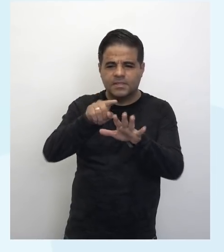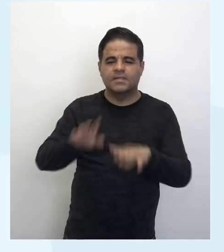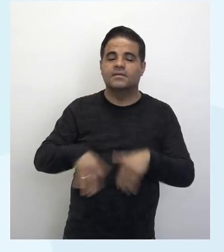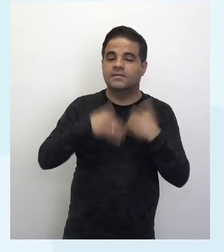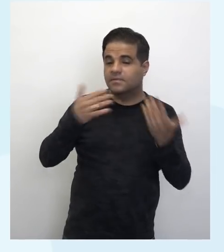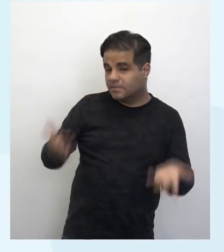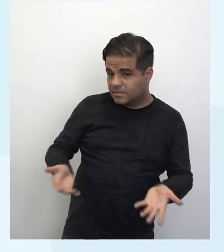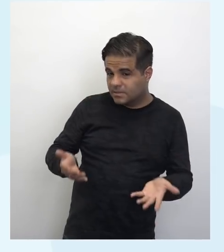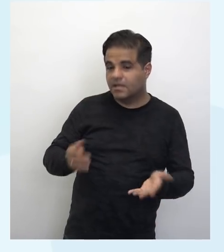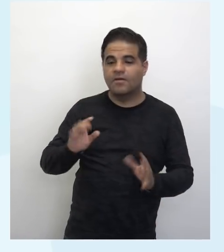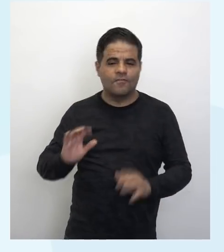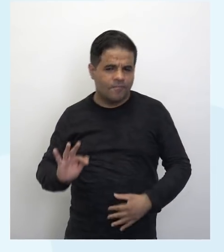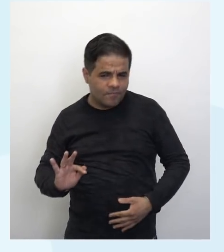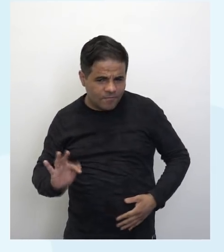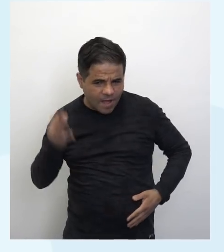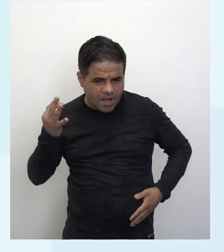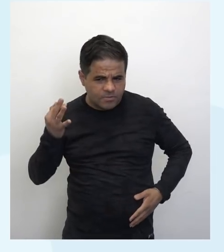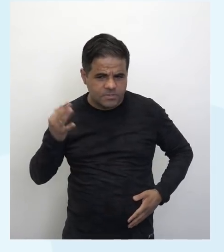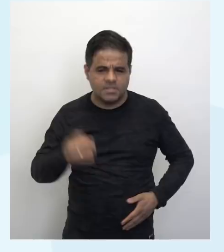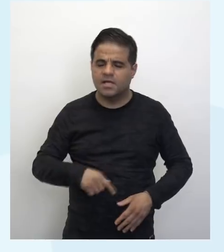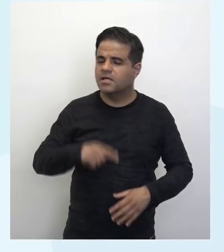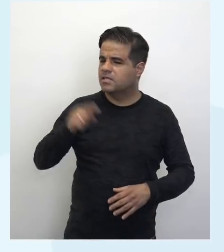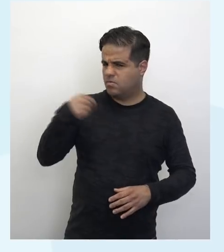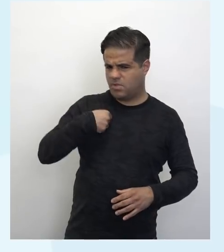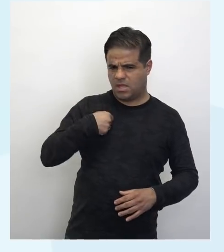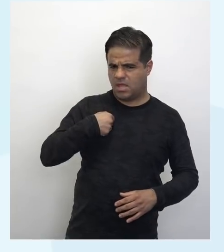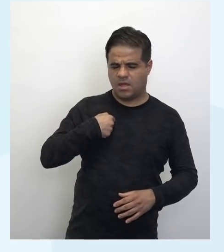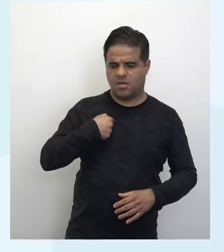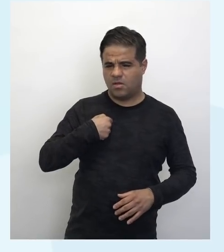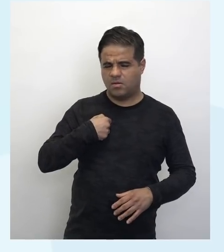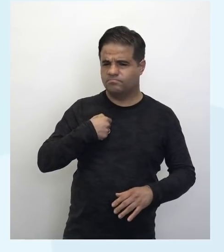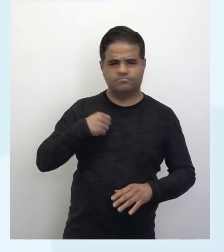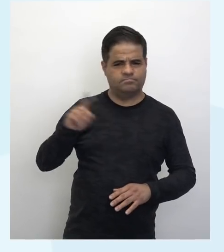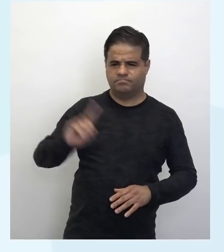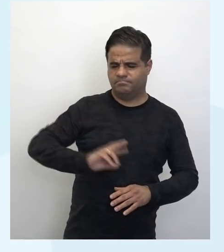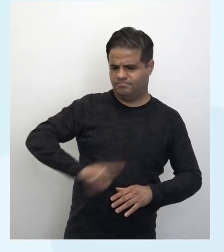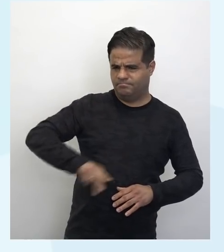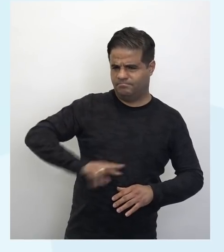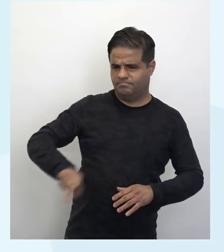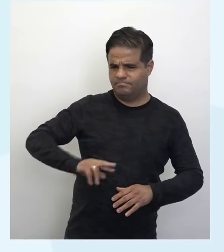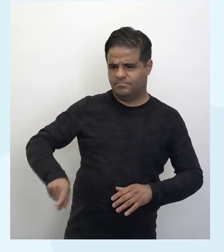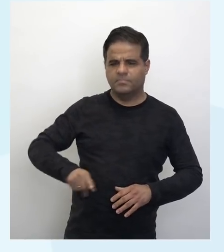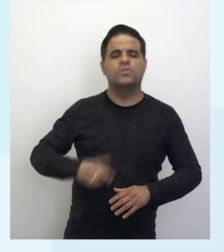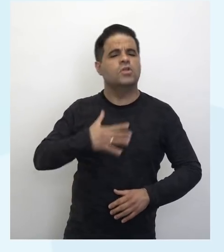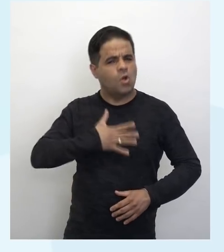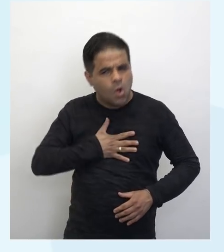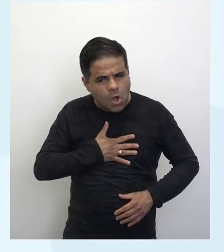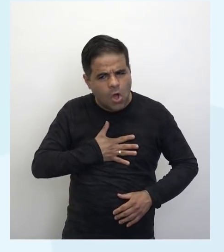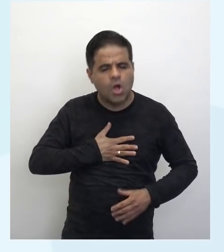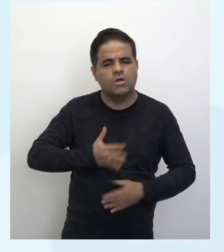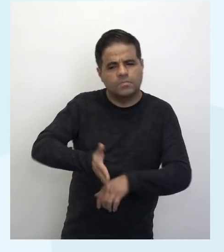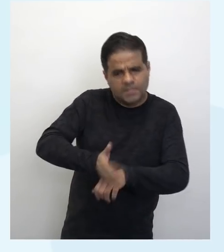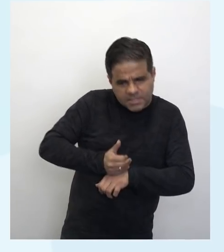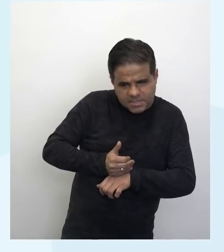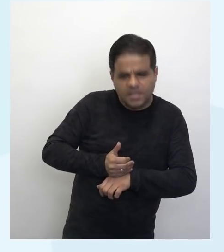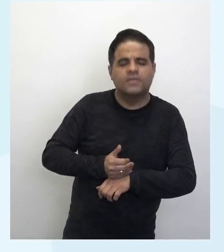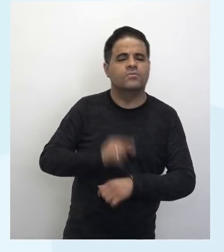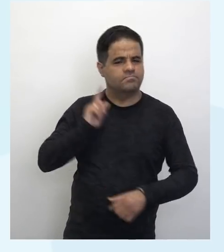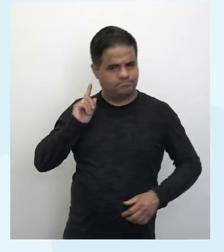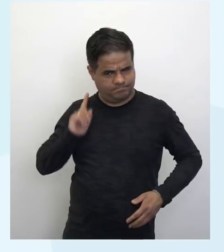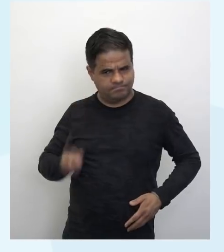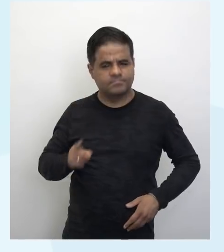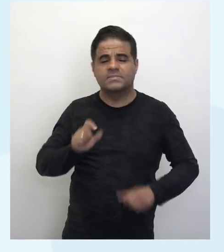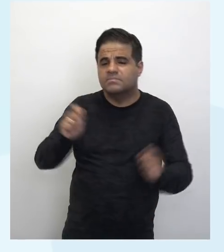são falsas. Então, eu não sou preguiçosa e gosta de acordar cedo. e eu gosto de acordar cedo. Essa daqui,